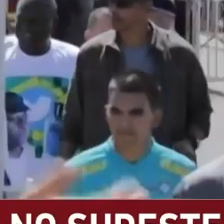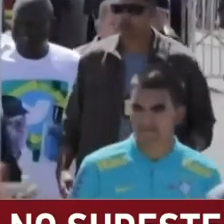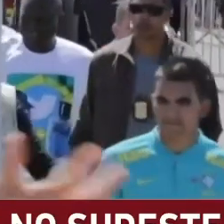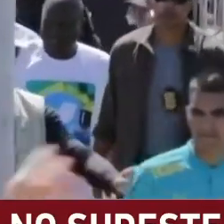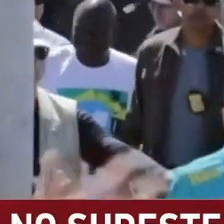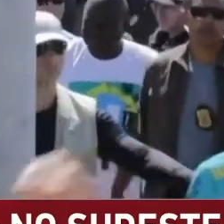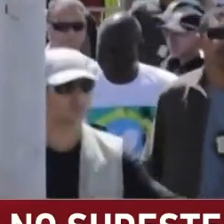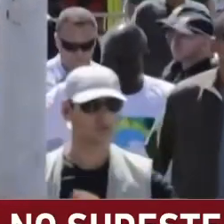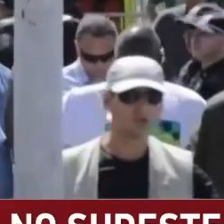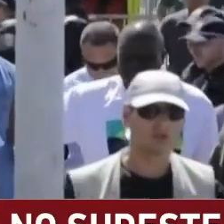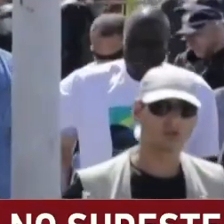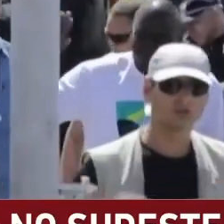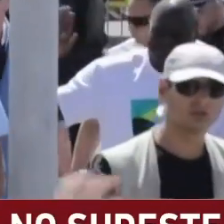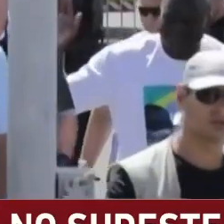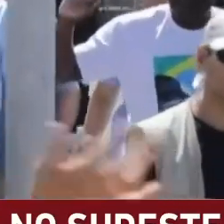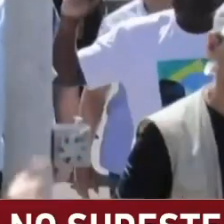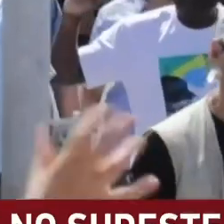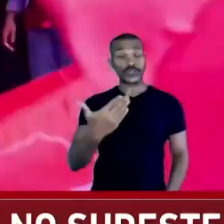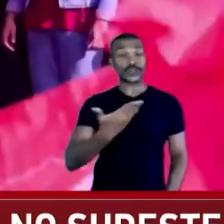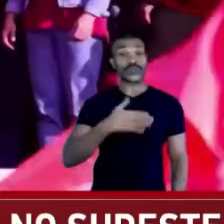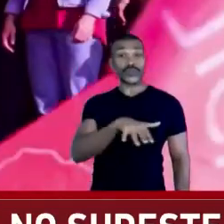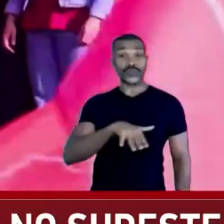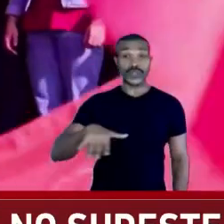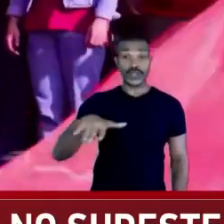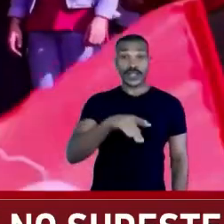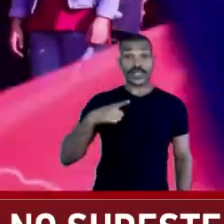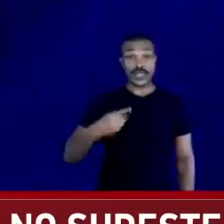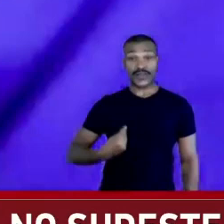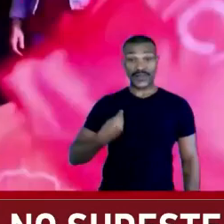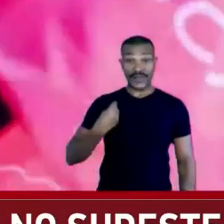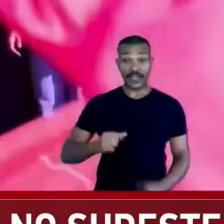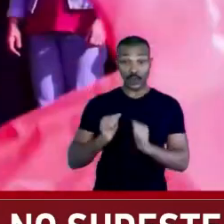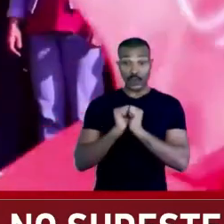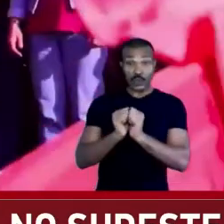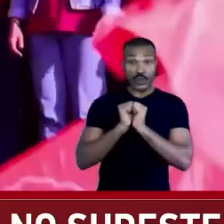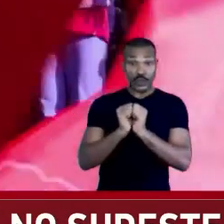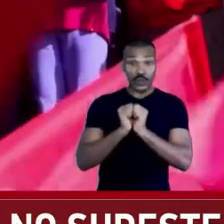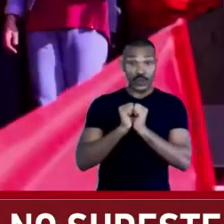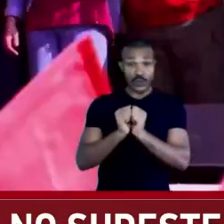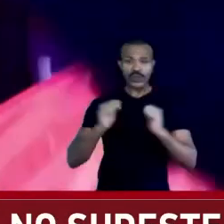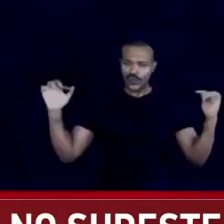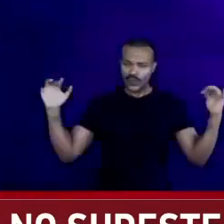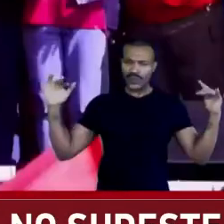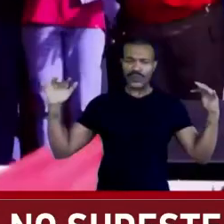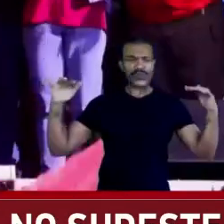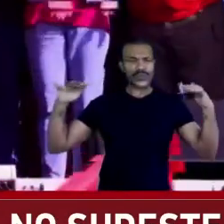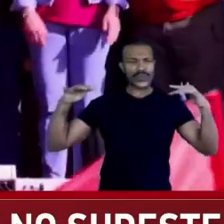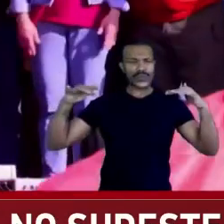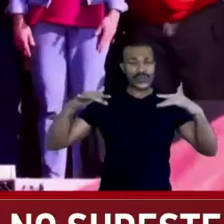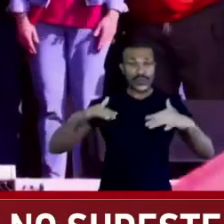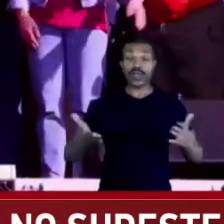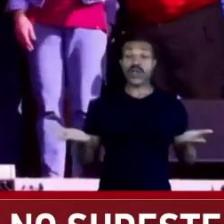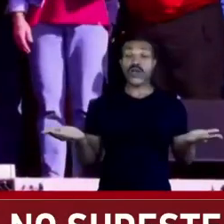um desgaste em um ambiente que nem sempre é controlado, né? Essa estratégia pode funcionar? Os modelos que o